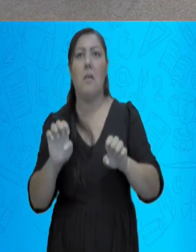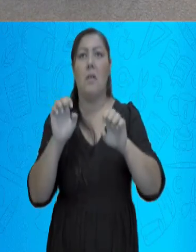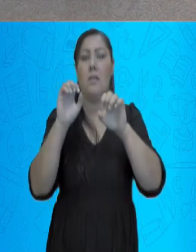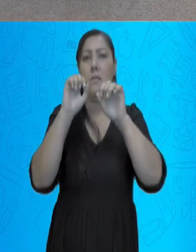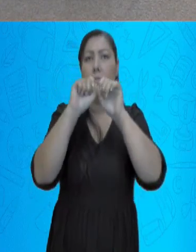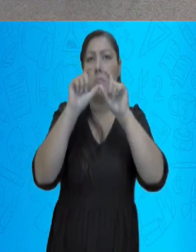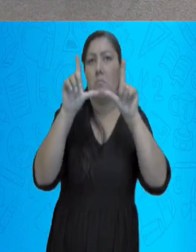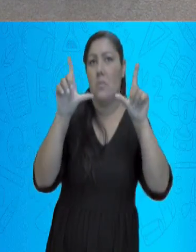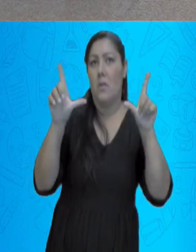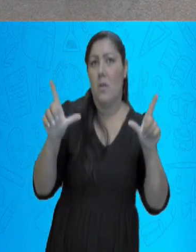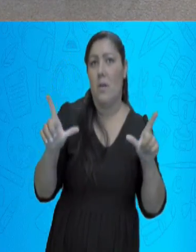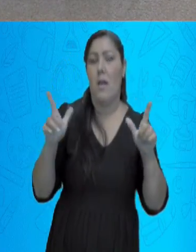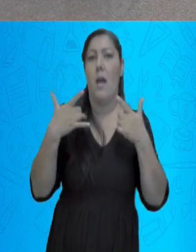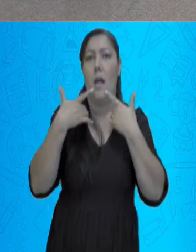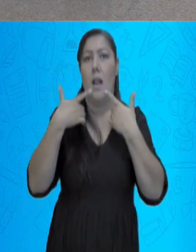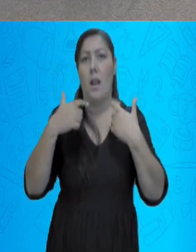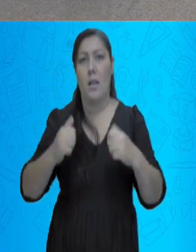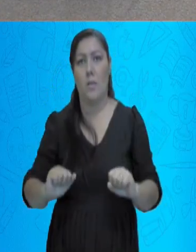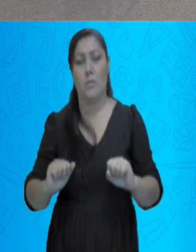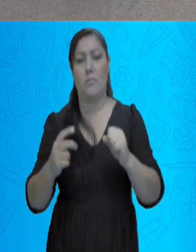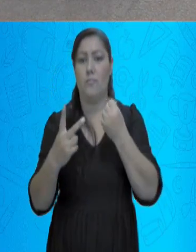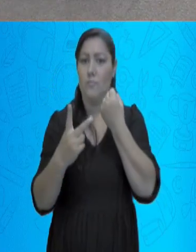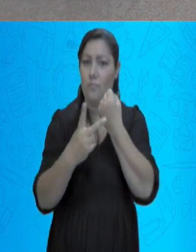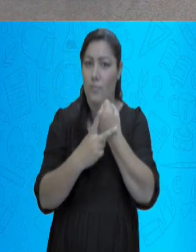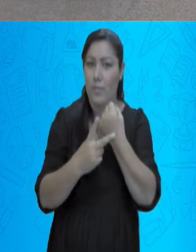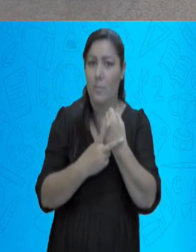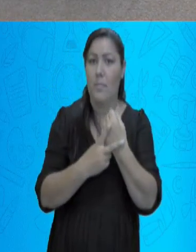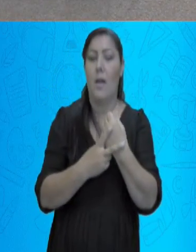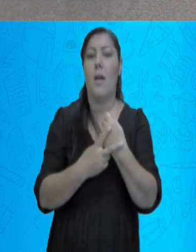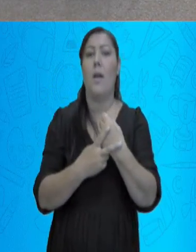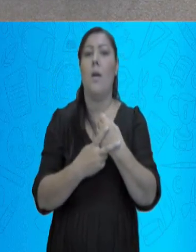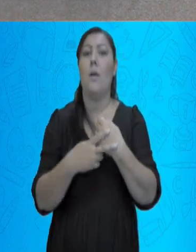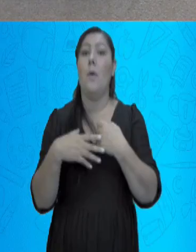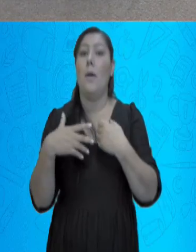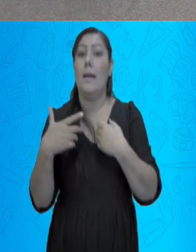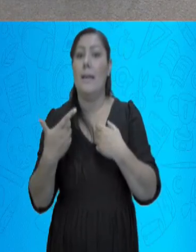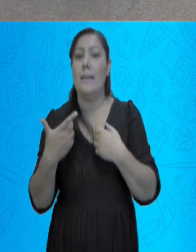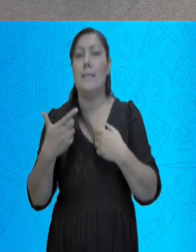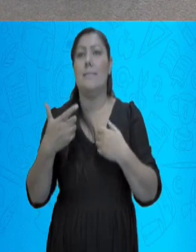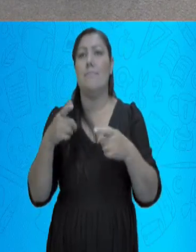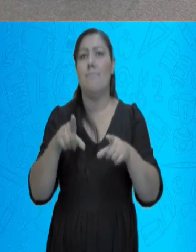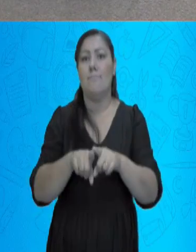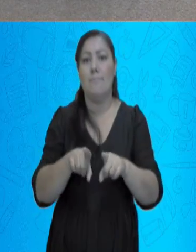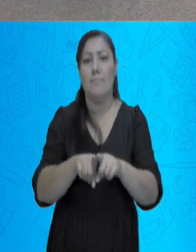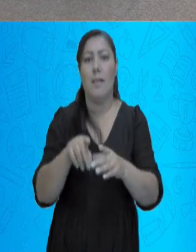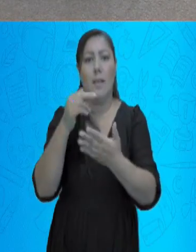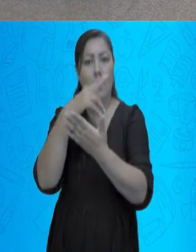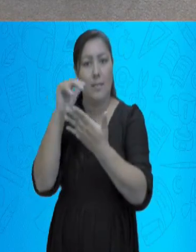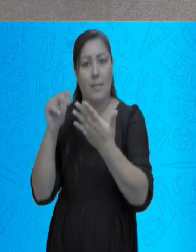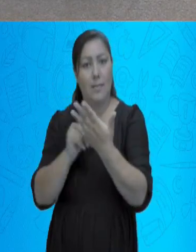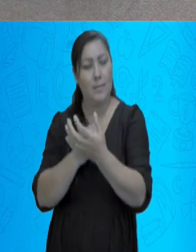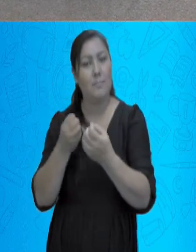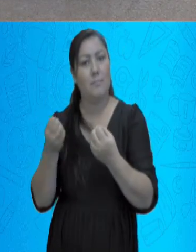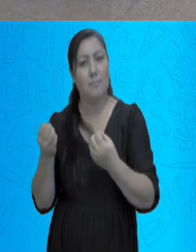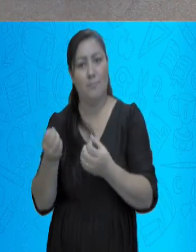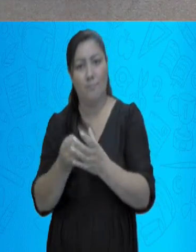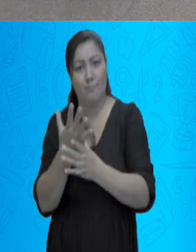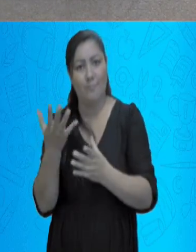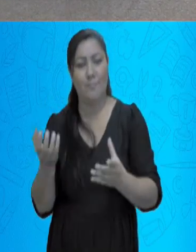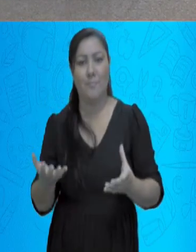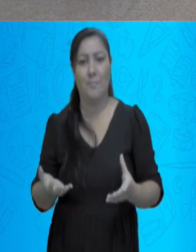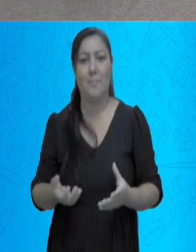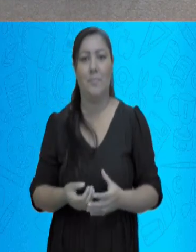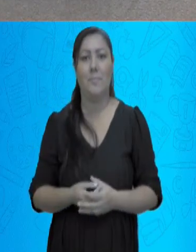é geralmente uma linguagem verbal e uma imagem criativa. As características, que são textos